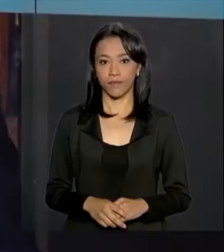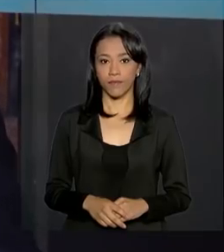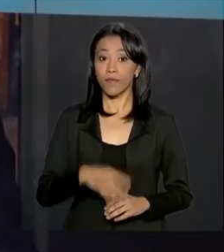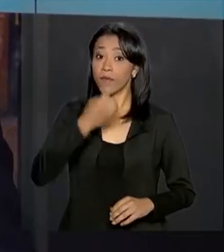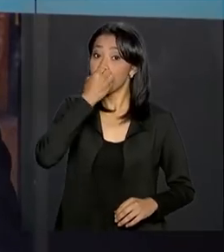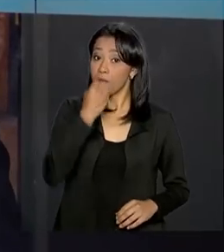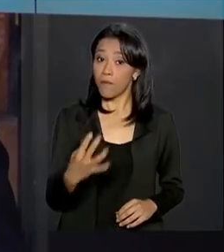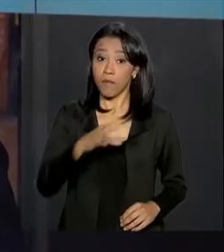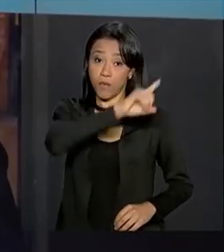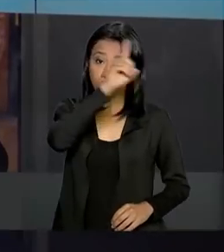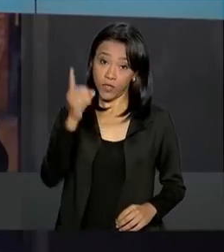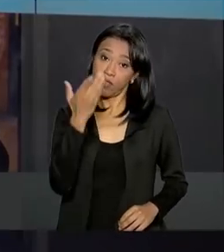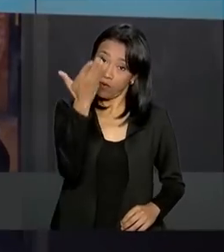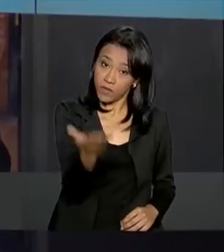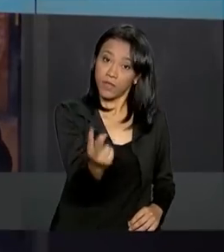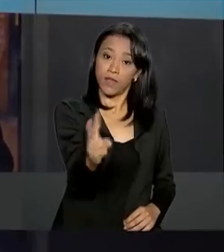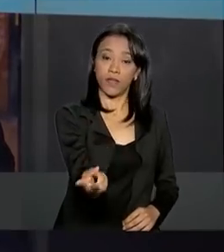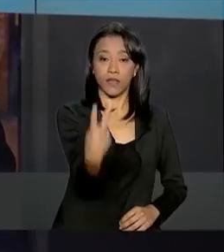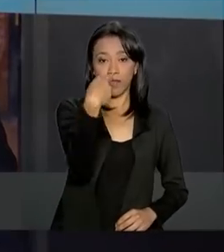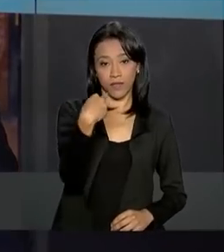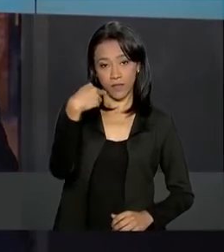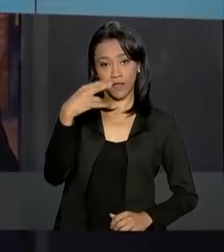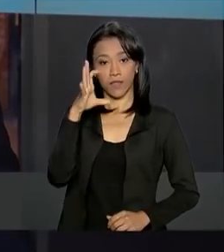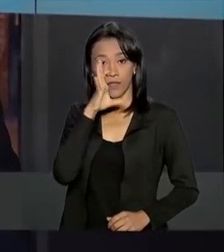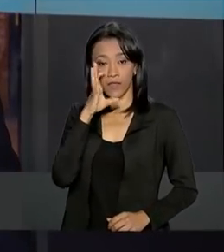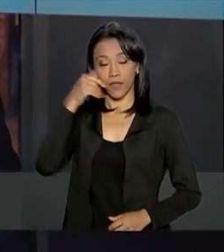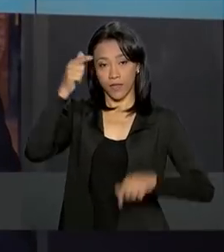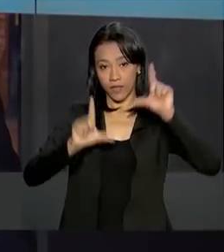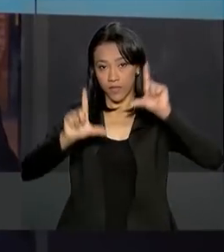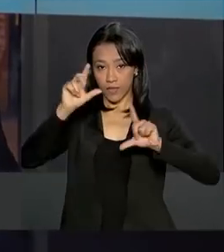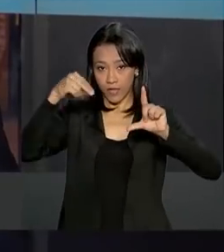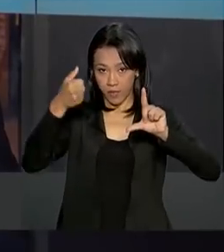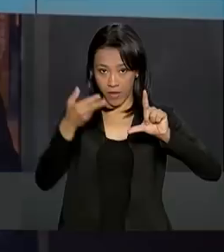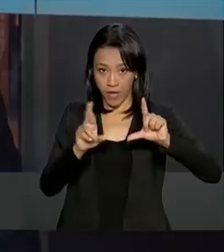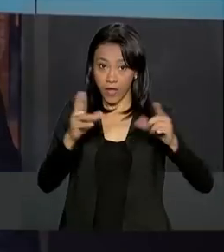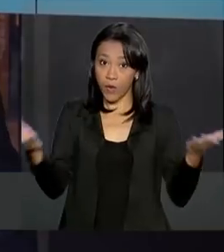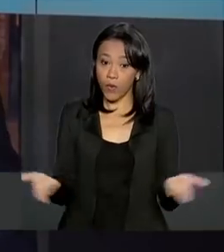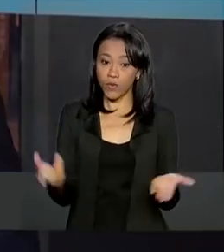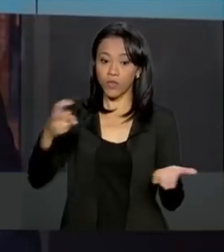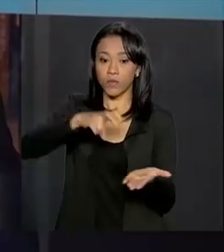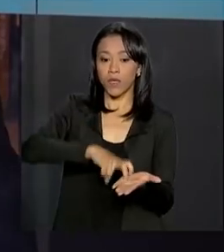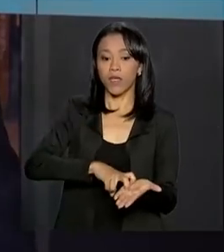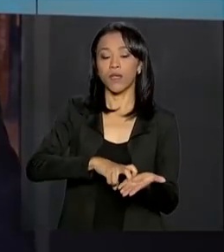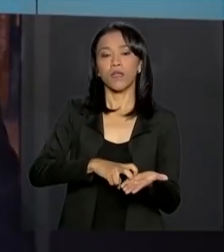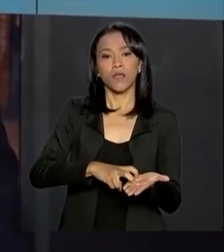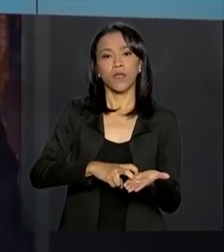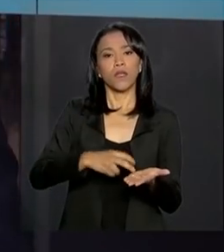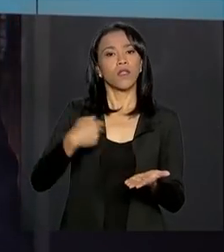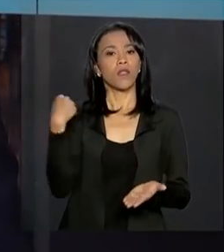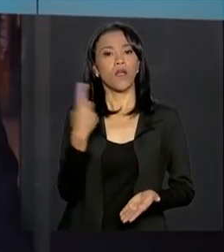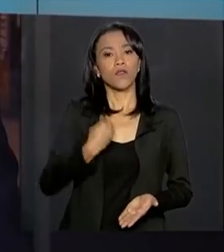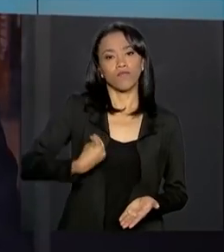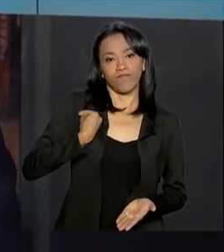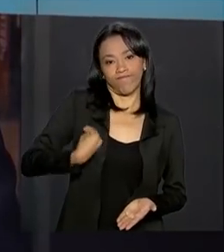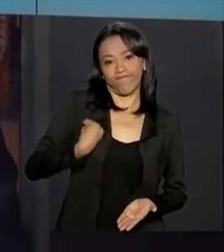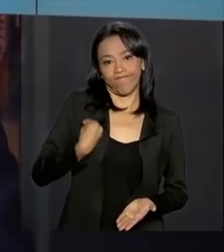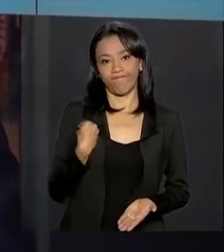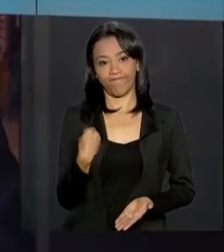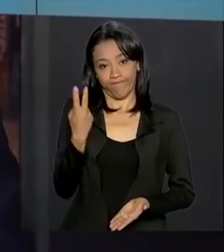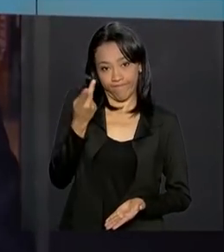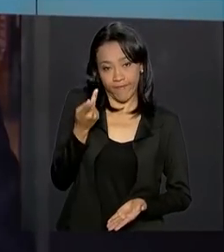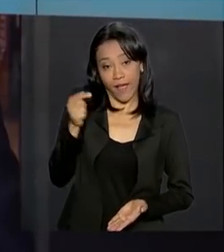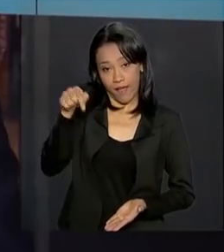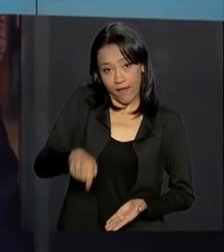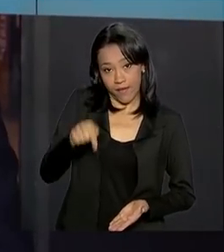Bom dia a você que acompanha a programação da NBR hoje pela manhã. Falamos diretamente do Hospital Albert Einstein,